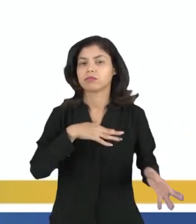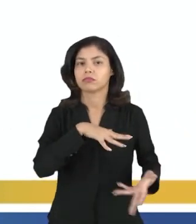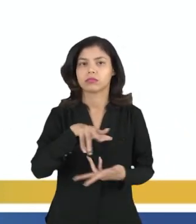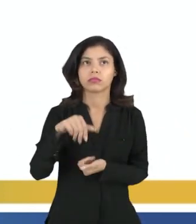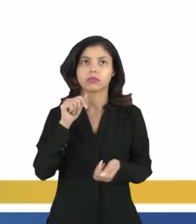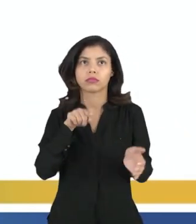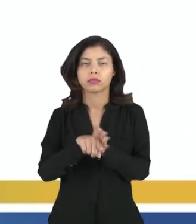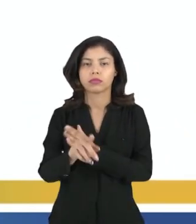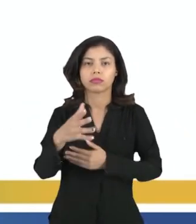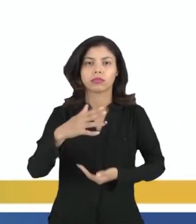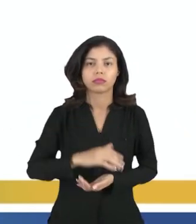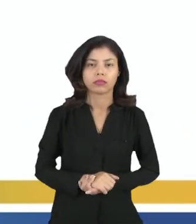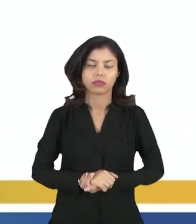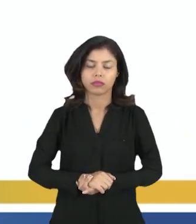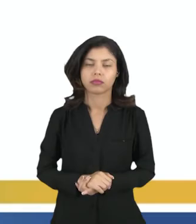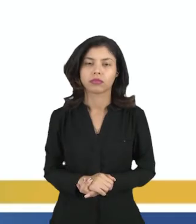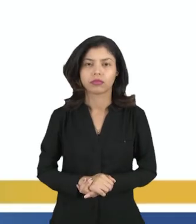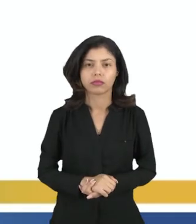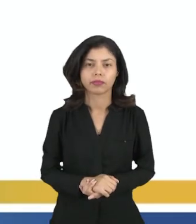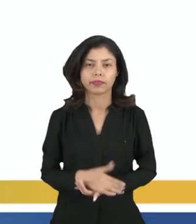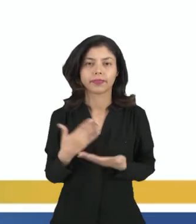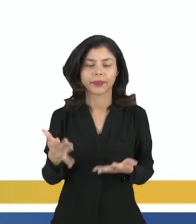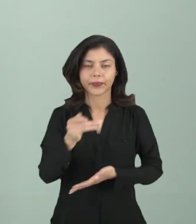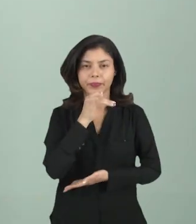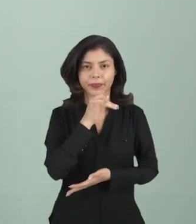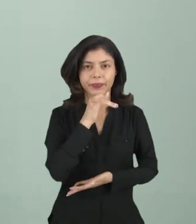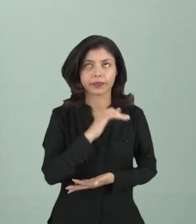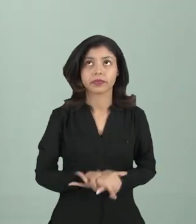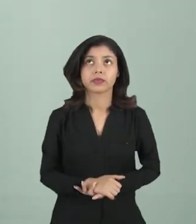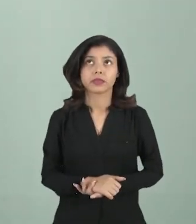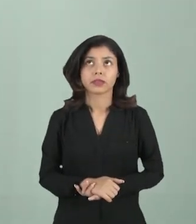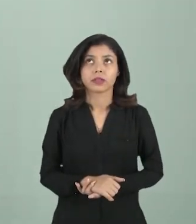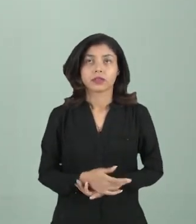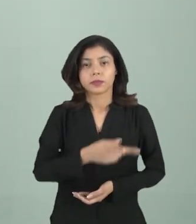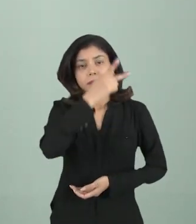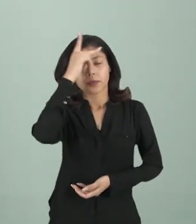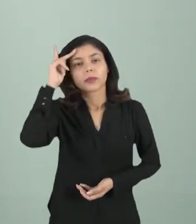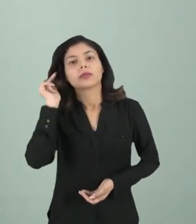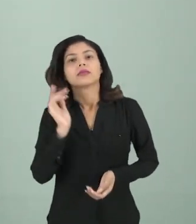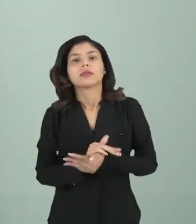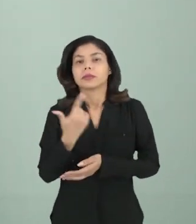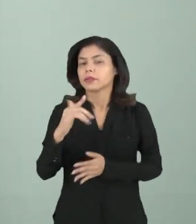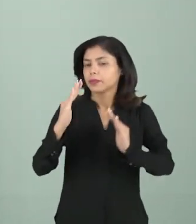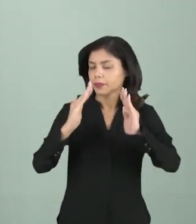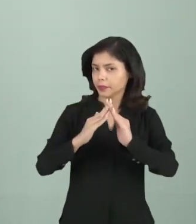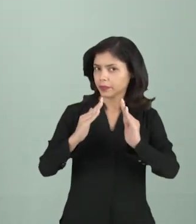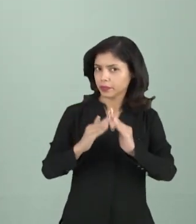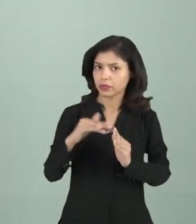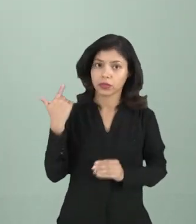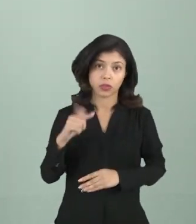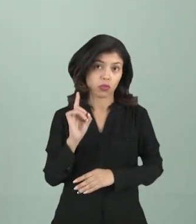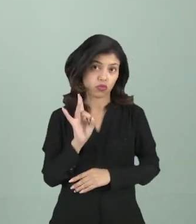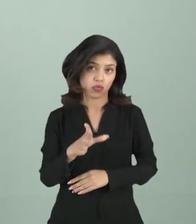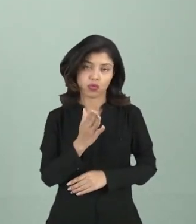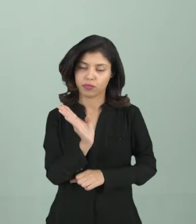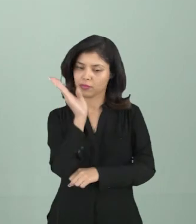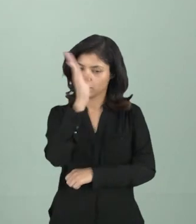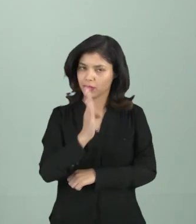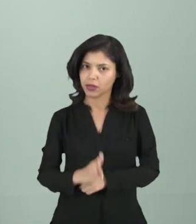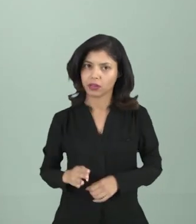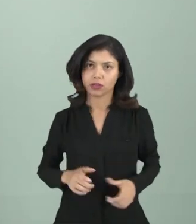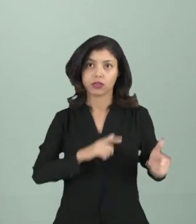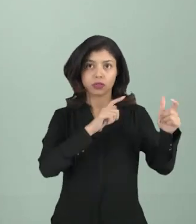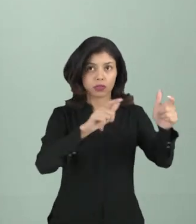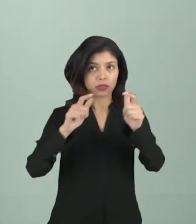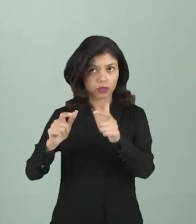abarcando questões globais. Então, por exemplo, pessoas sem teto não existe só no Brasil.